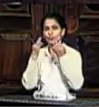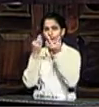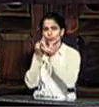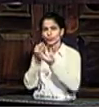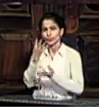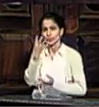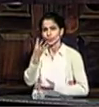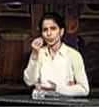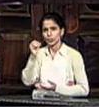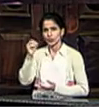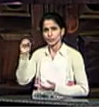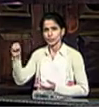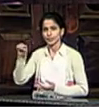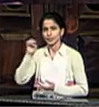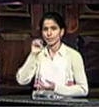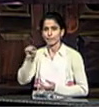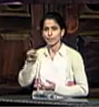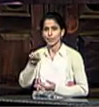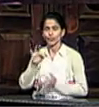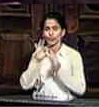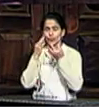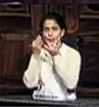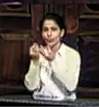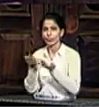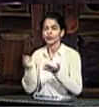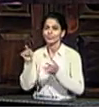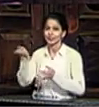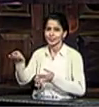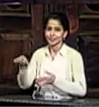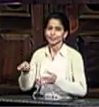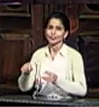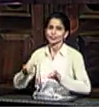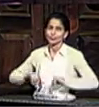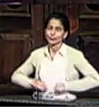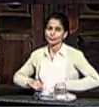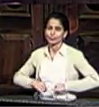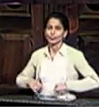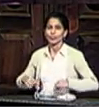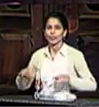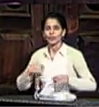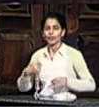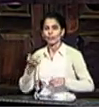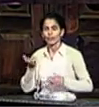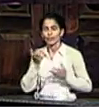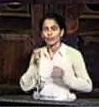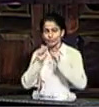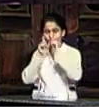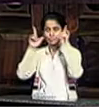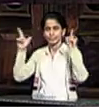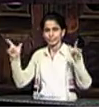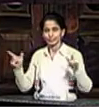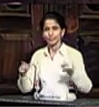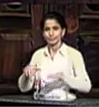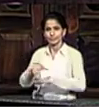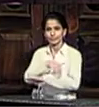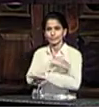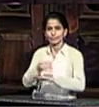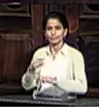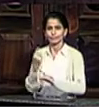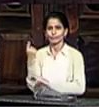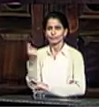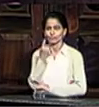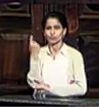quero dormir e acordar e me olhar no espelho e andar na rua sozinha, depois de ter 12 ameaças